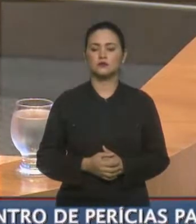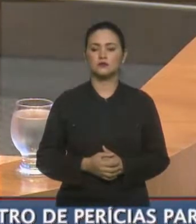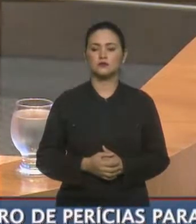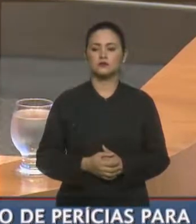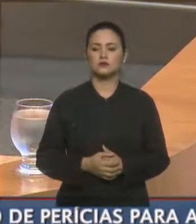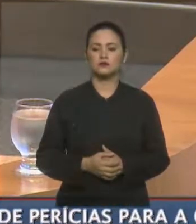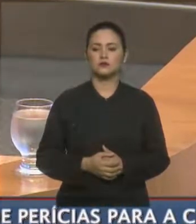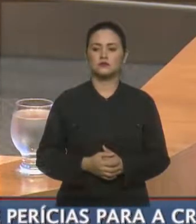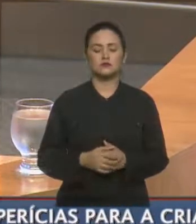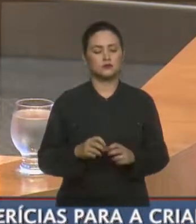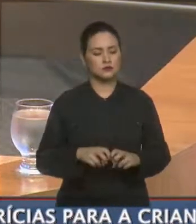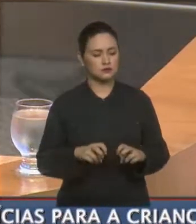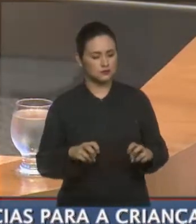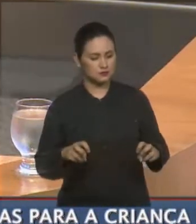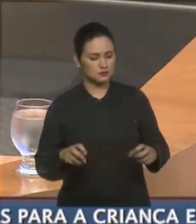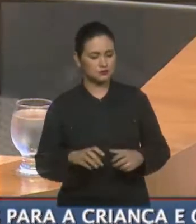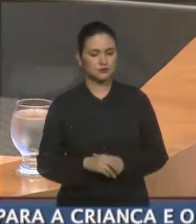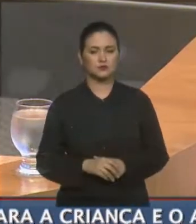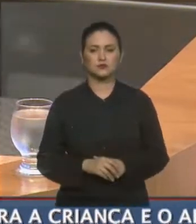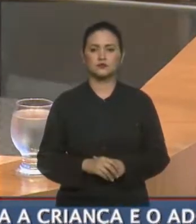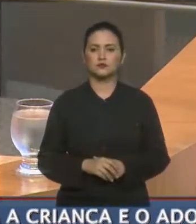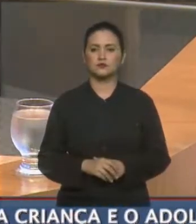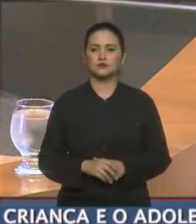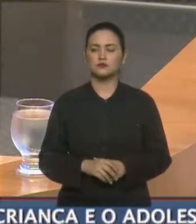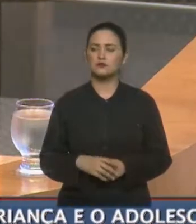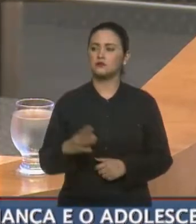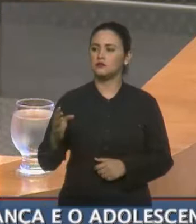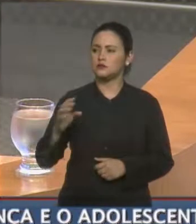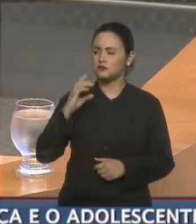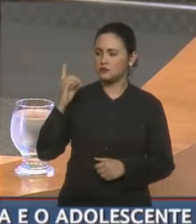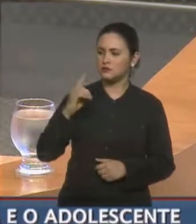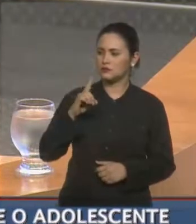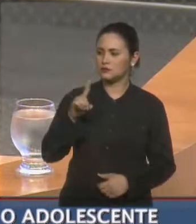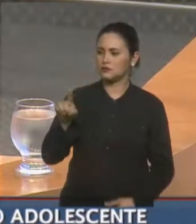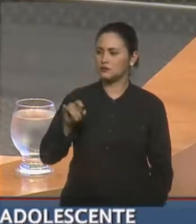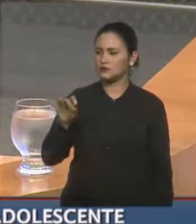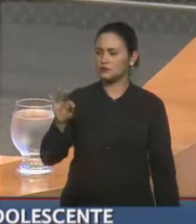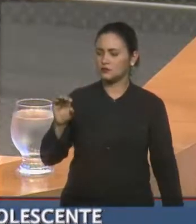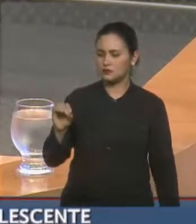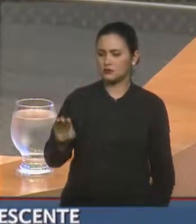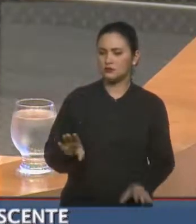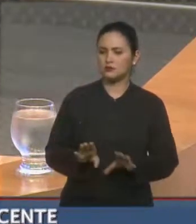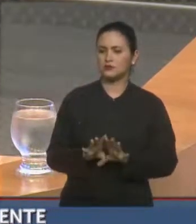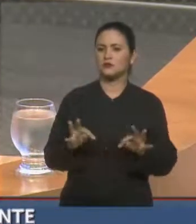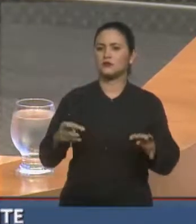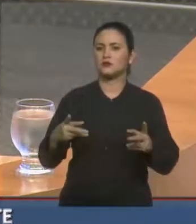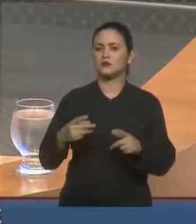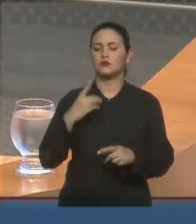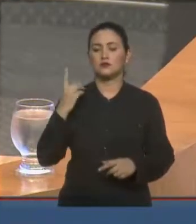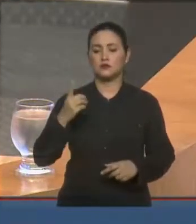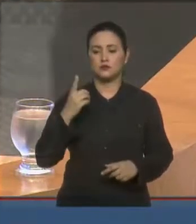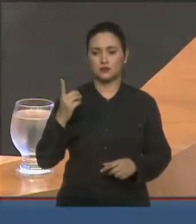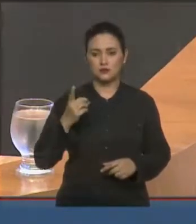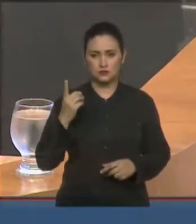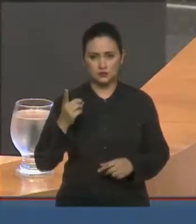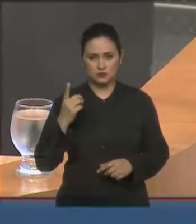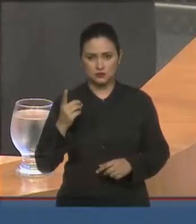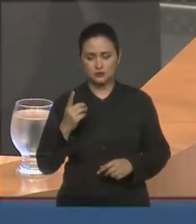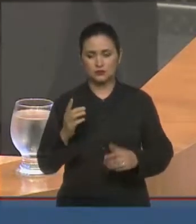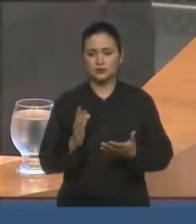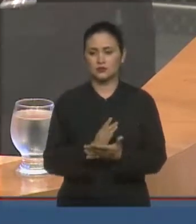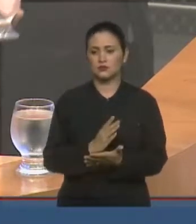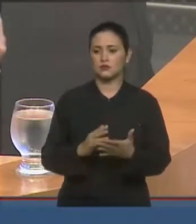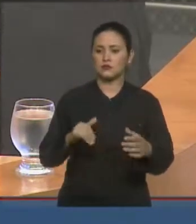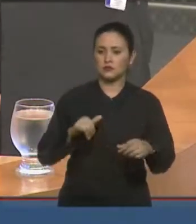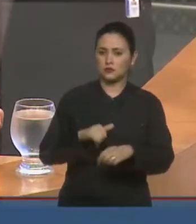Rolim. Fazer, bem como estender a todos os deputados, né, inclusive aos que estão ausentes por algum outro motivo,